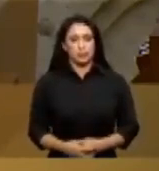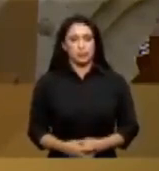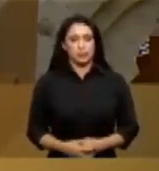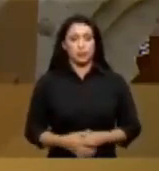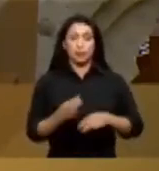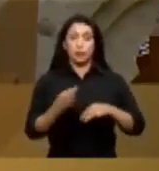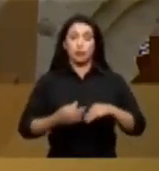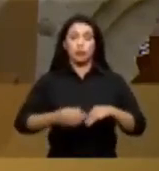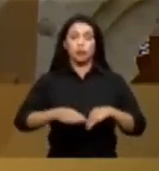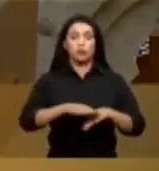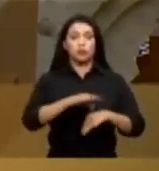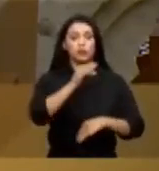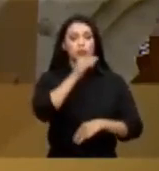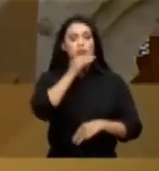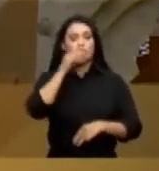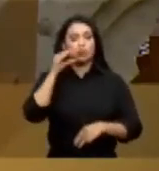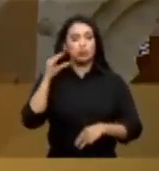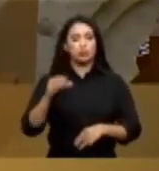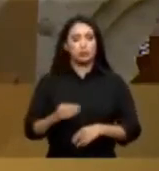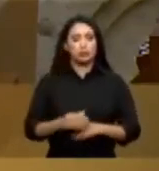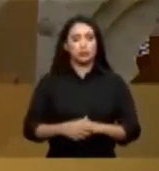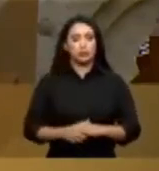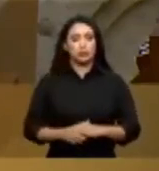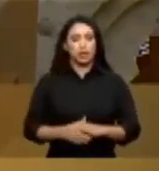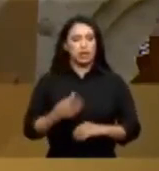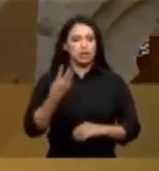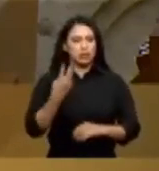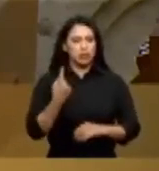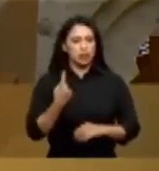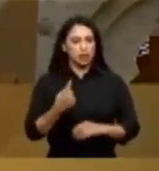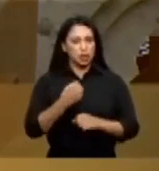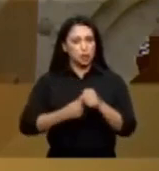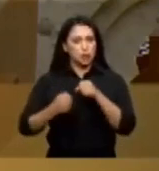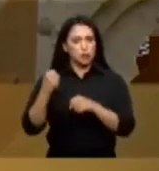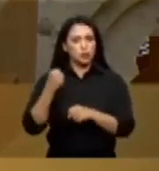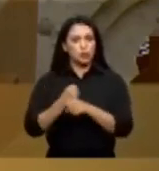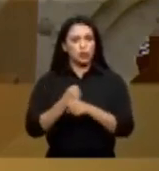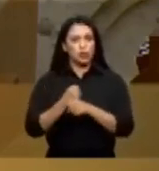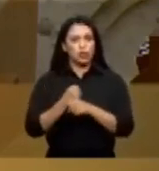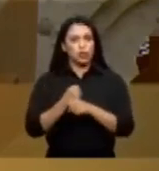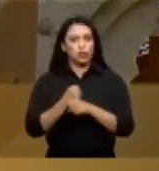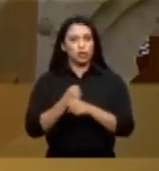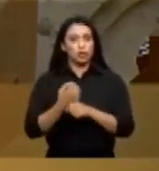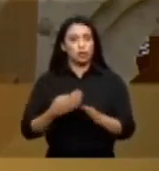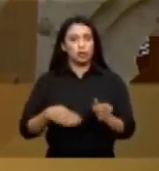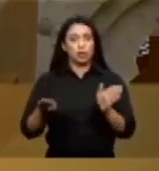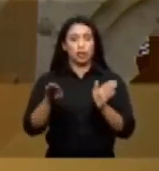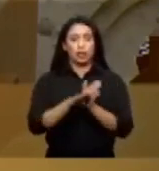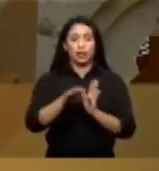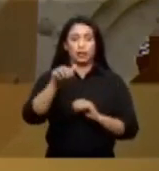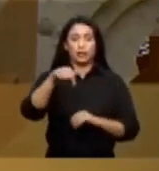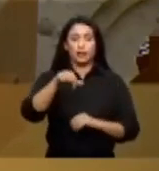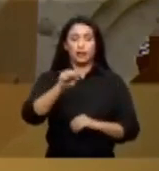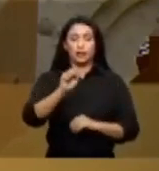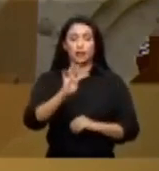Senhor ministro Celso de Mello, há 31 anos, Vossa Excelência chegava à Corte Suprema do